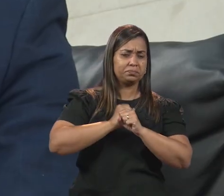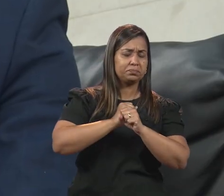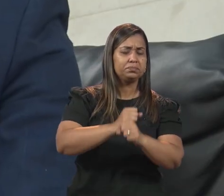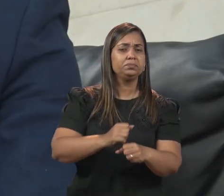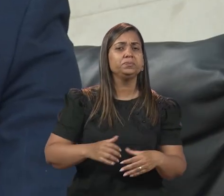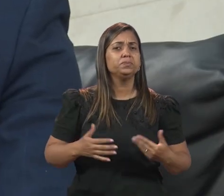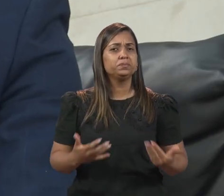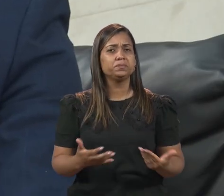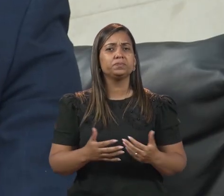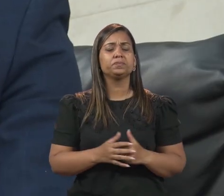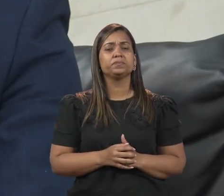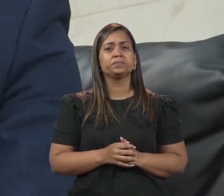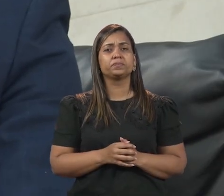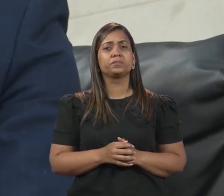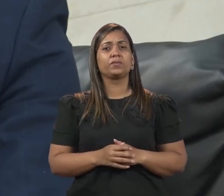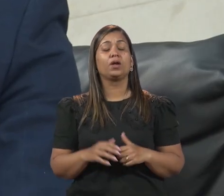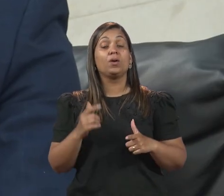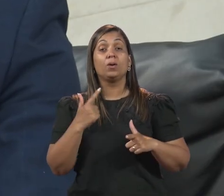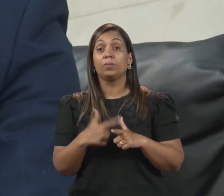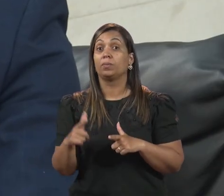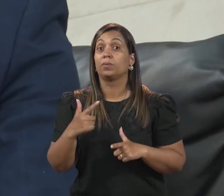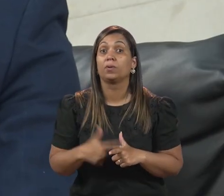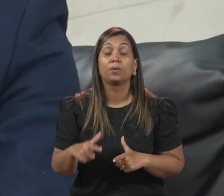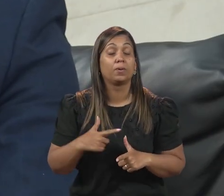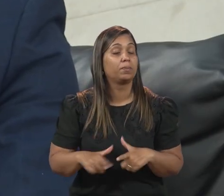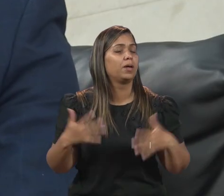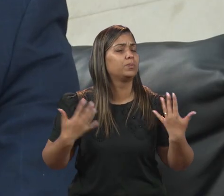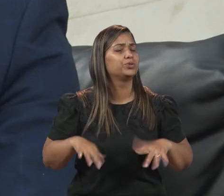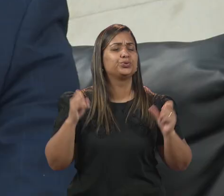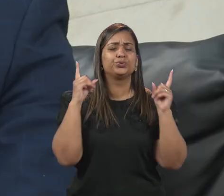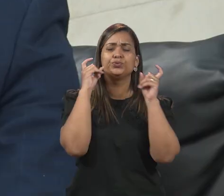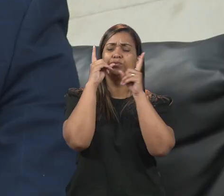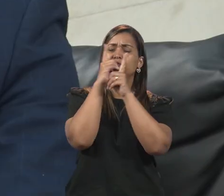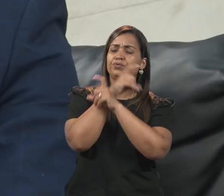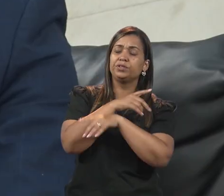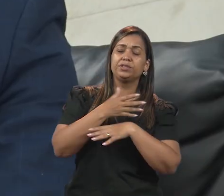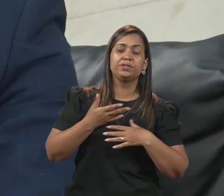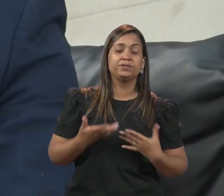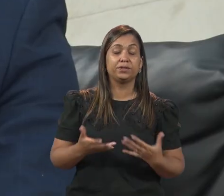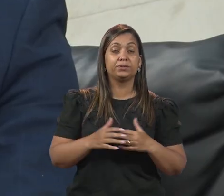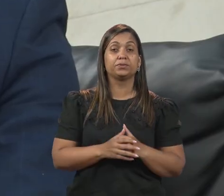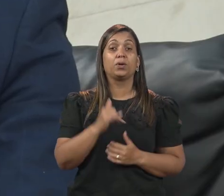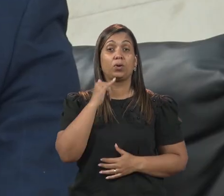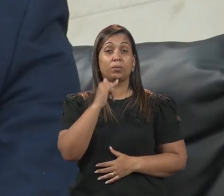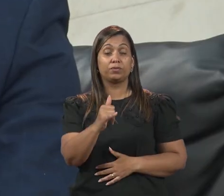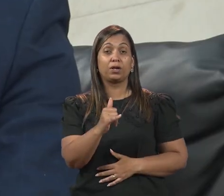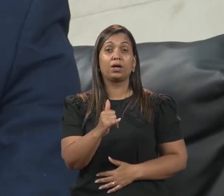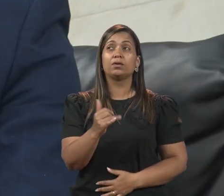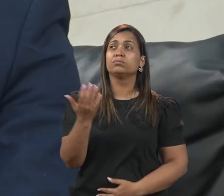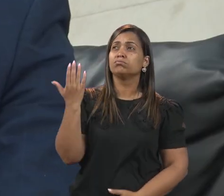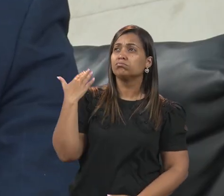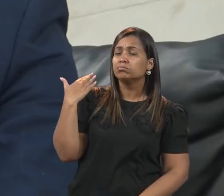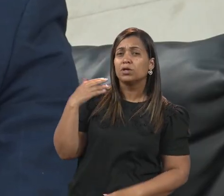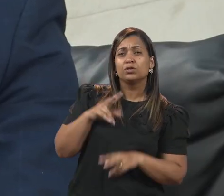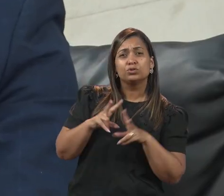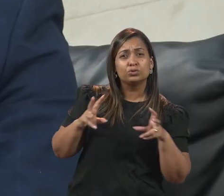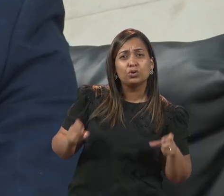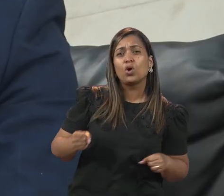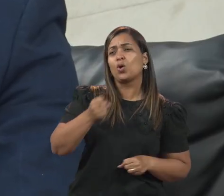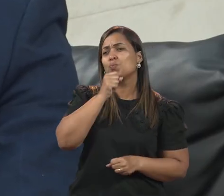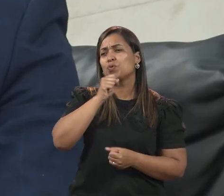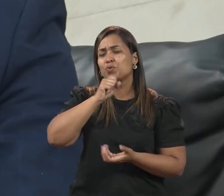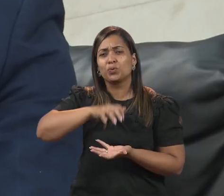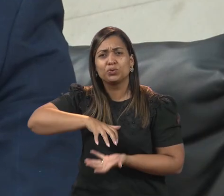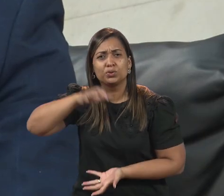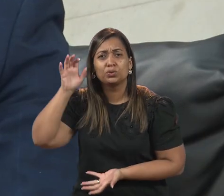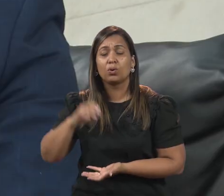lidam com problemas difíceis de lidar, como eu acabei de citar, por exemplo, relacionado aos